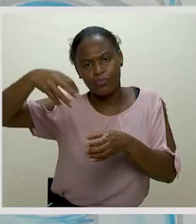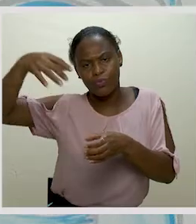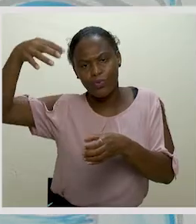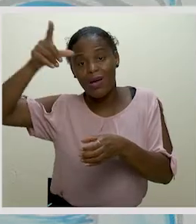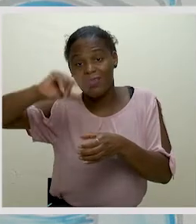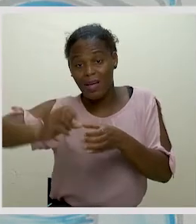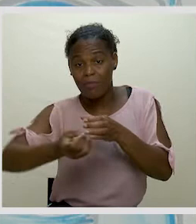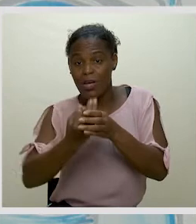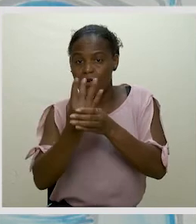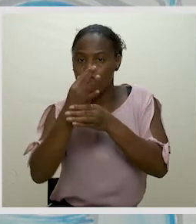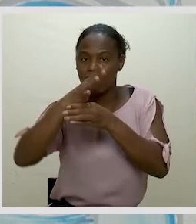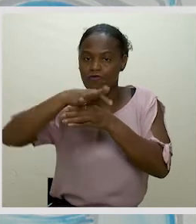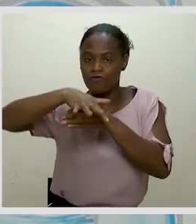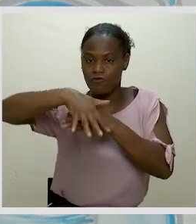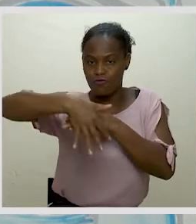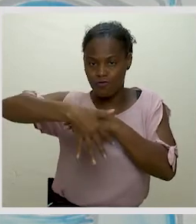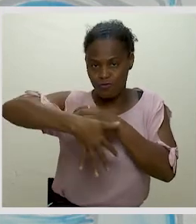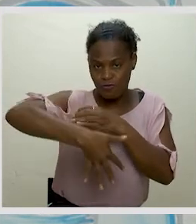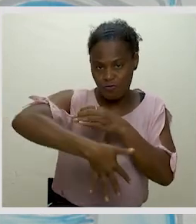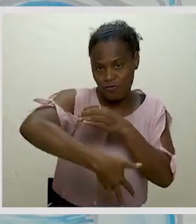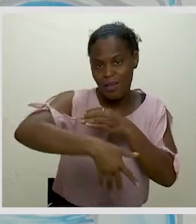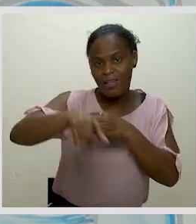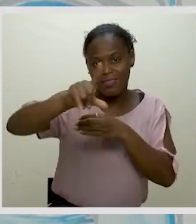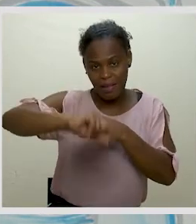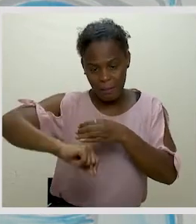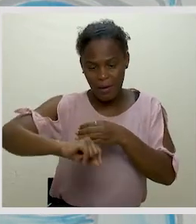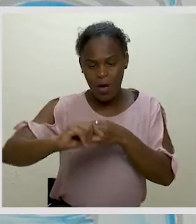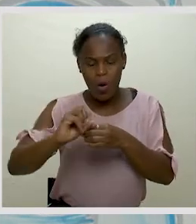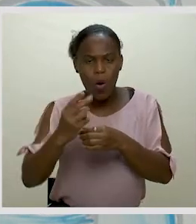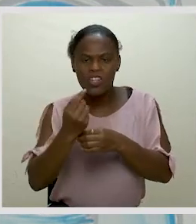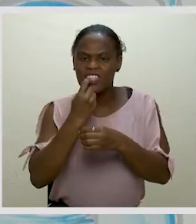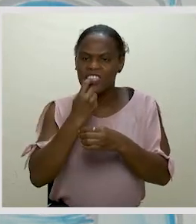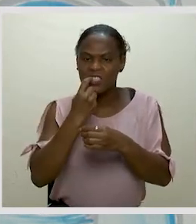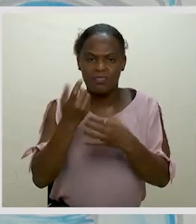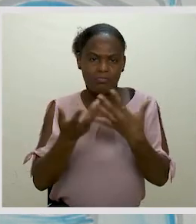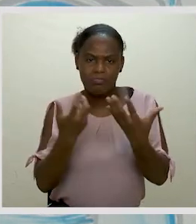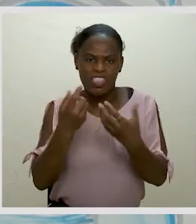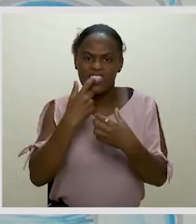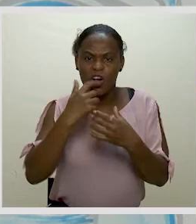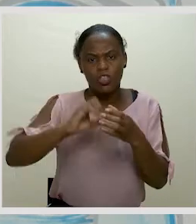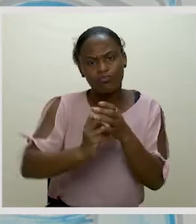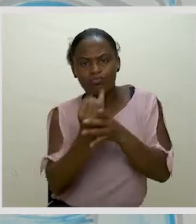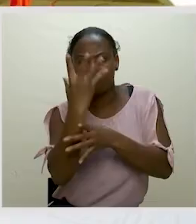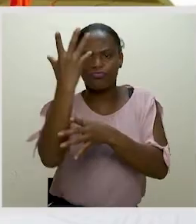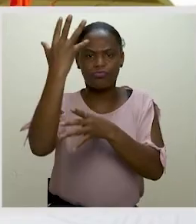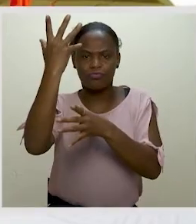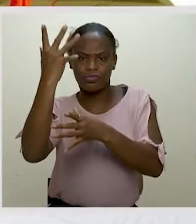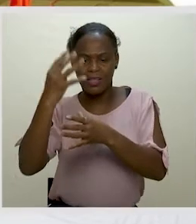né? Sai também a lava, principalmente lava e fragmentos, pedaços de